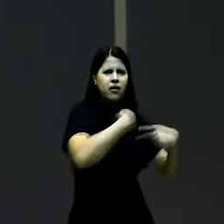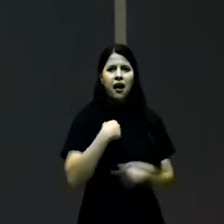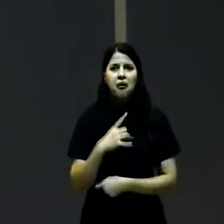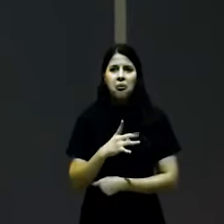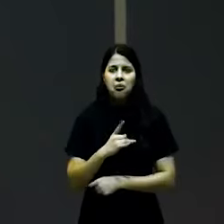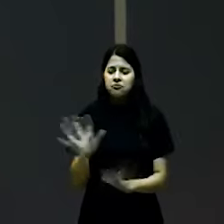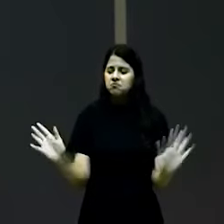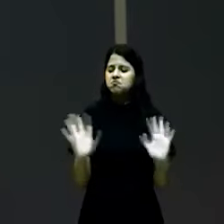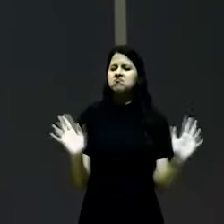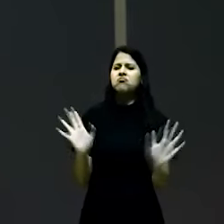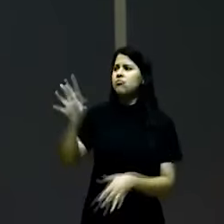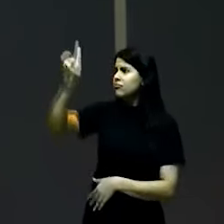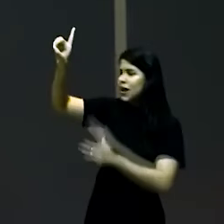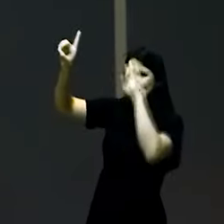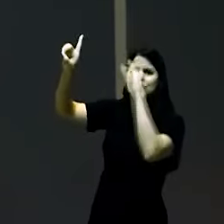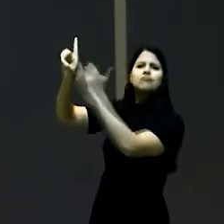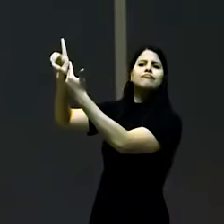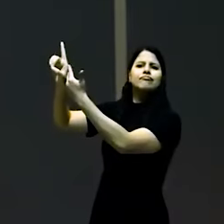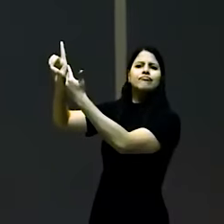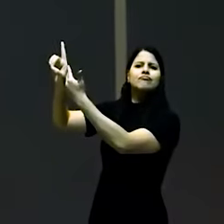Eu creio no Deus que eu sirvo.